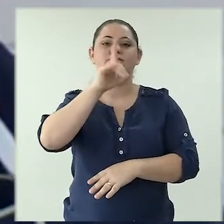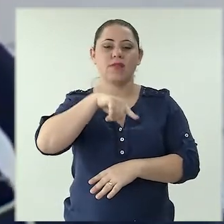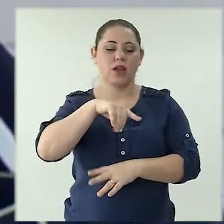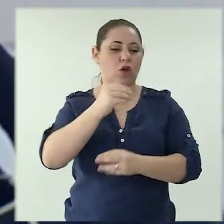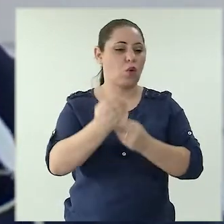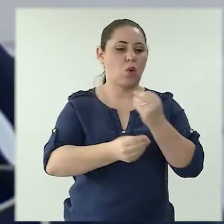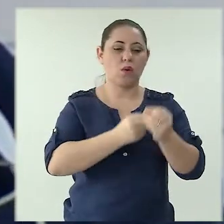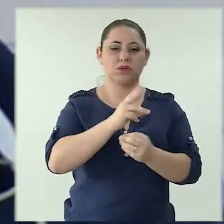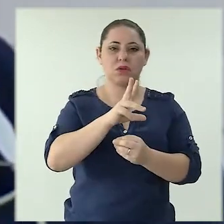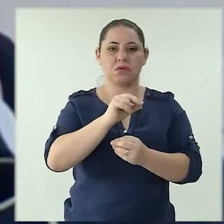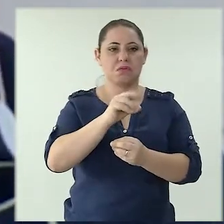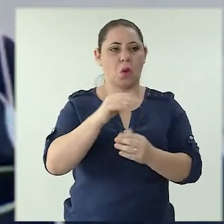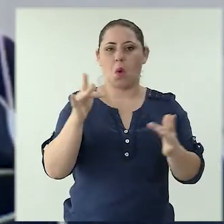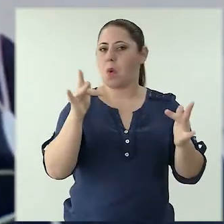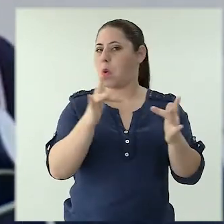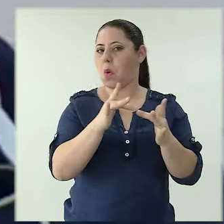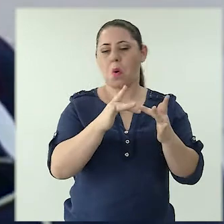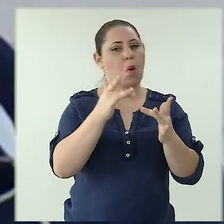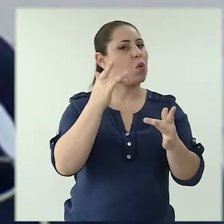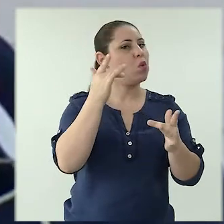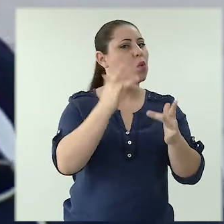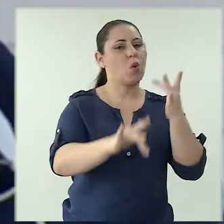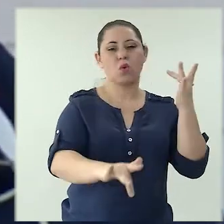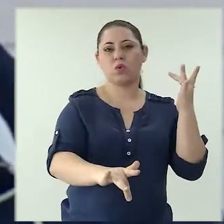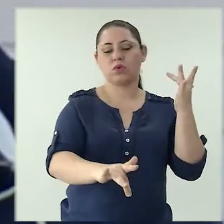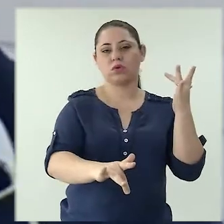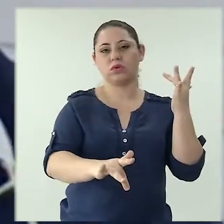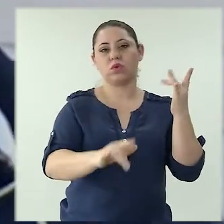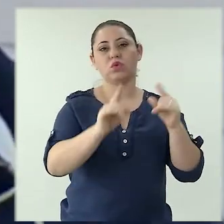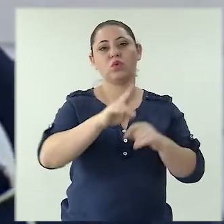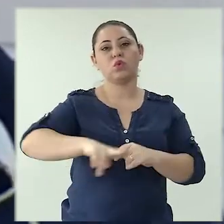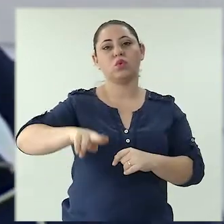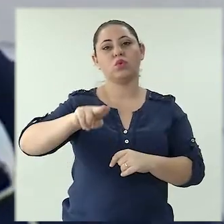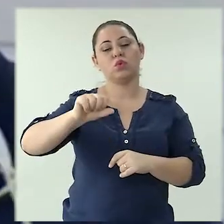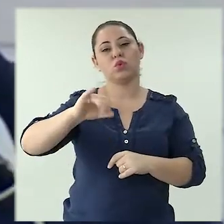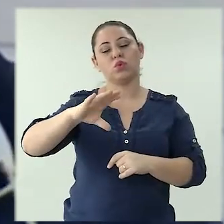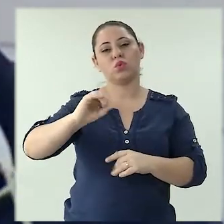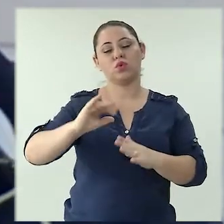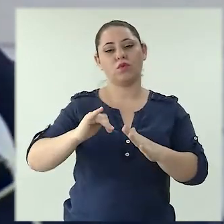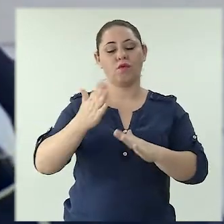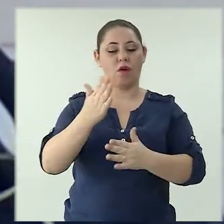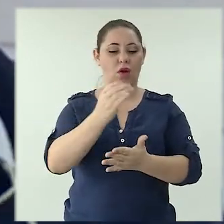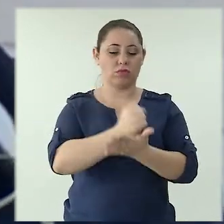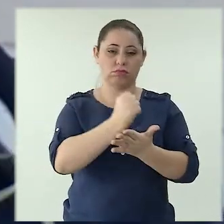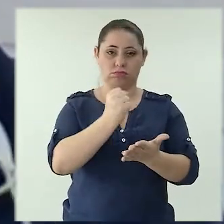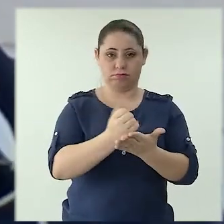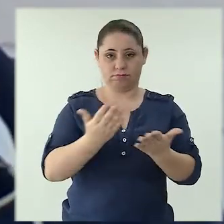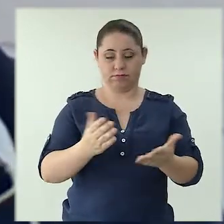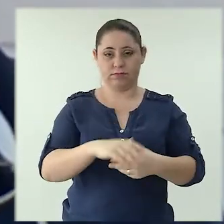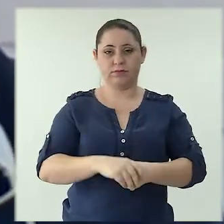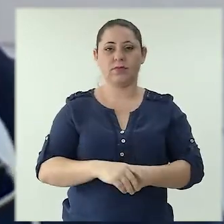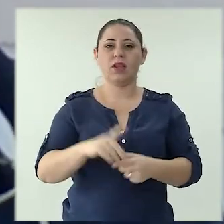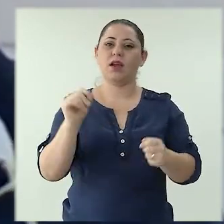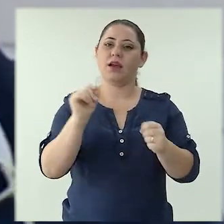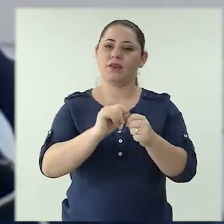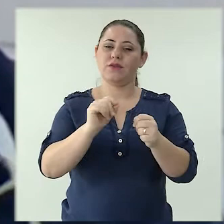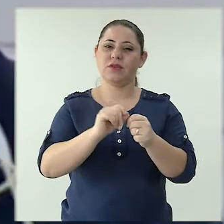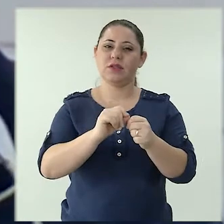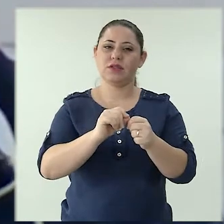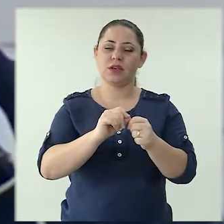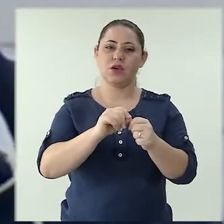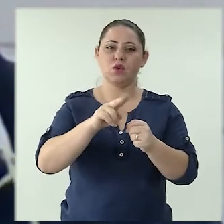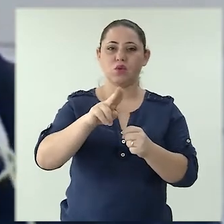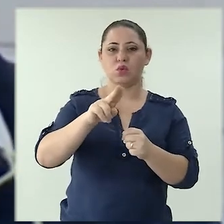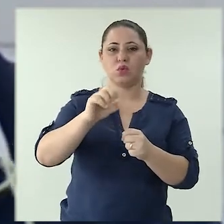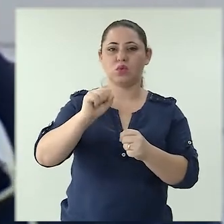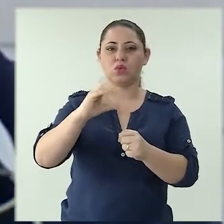ser considerado como não concordância, ou seja, discordância do uso capião extrajudicial. E isso inviabilizaria o uso capião no